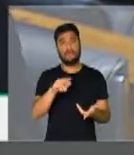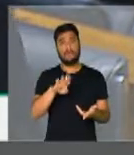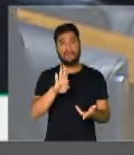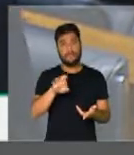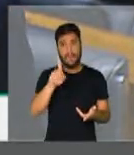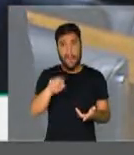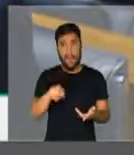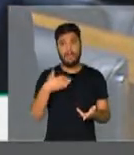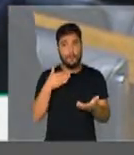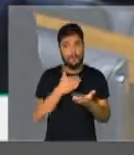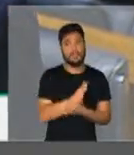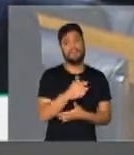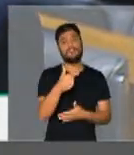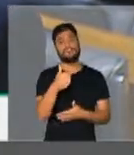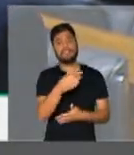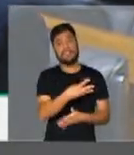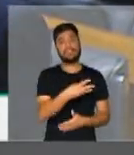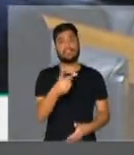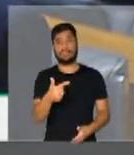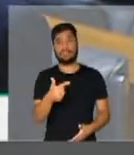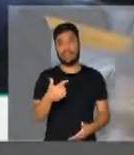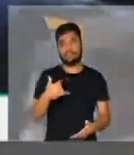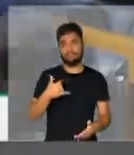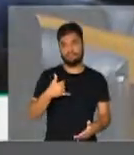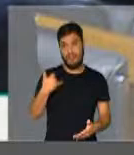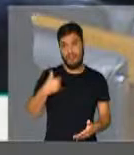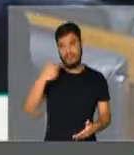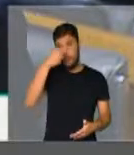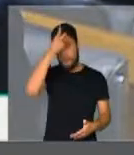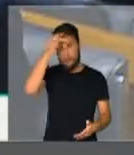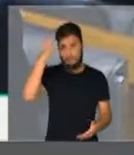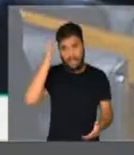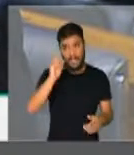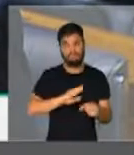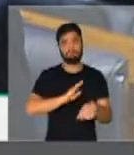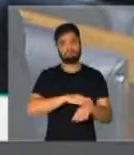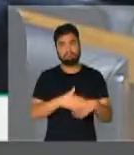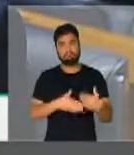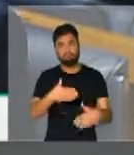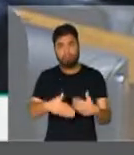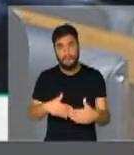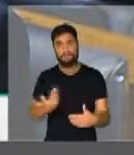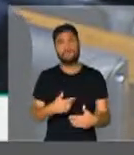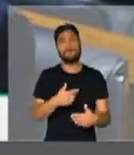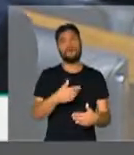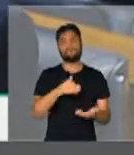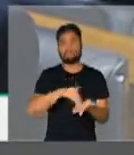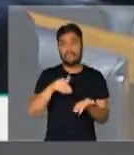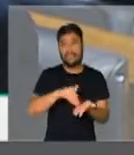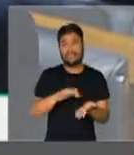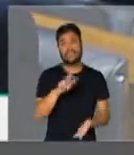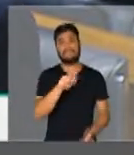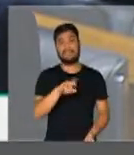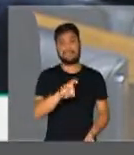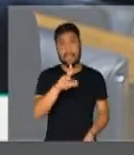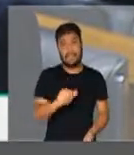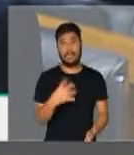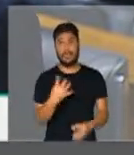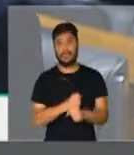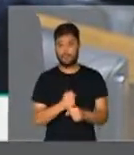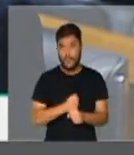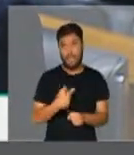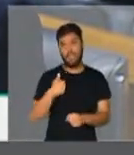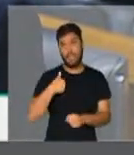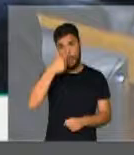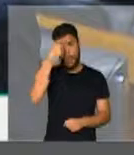com 32 anos. E depois fui servir o governo do estado como secretário da Fazenda, depois de 4 anos de